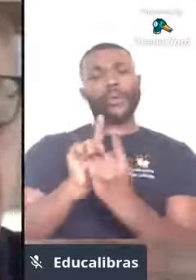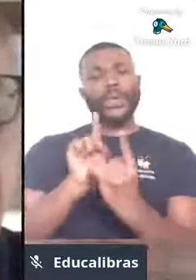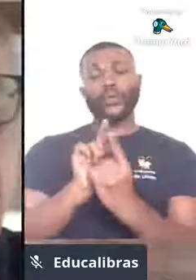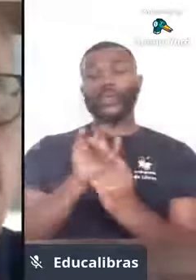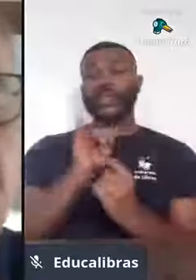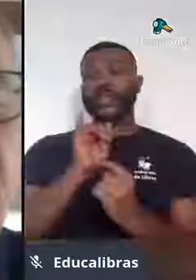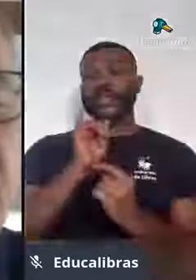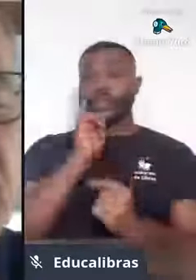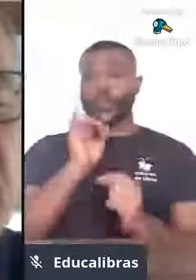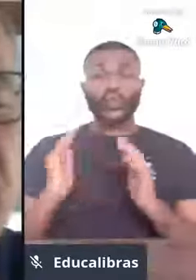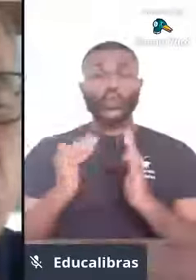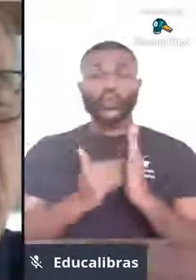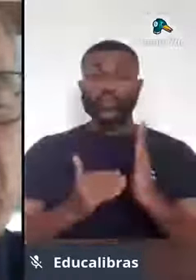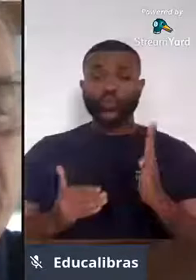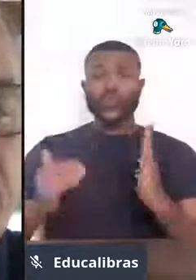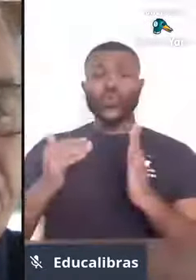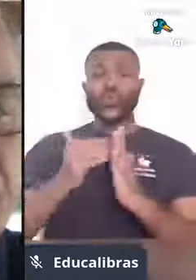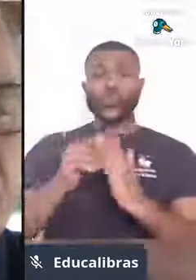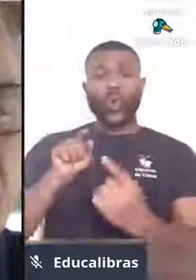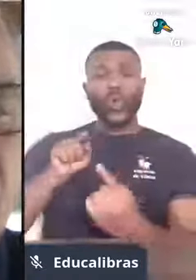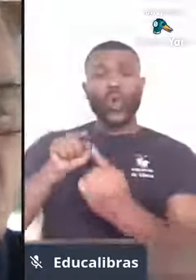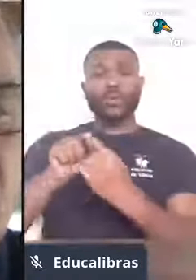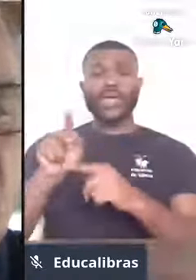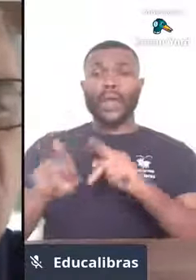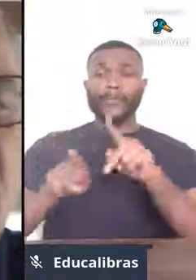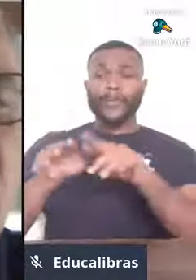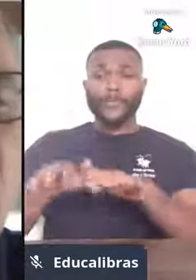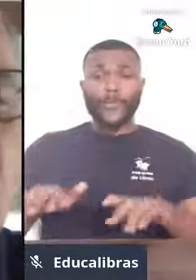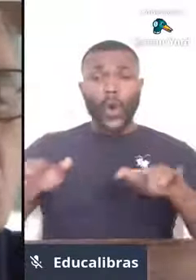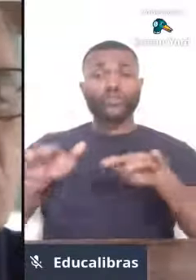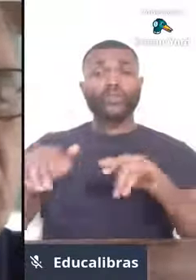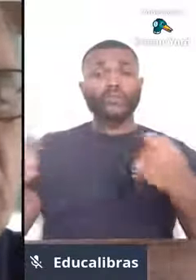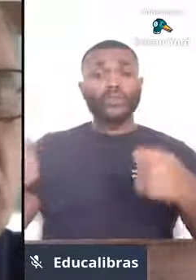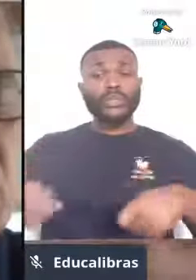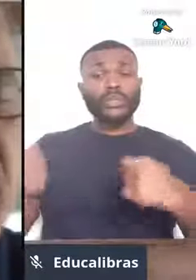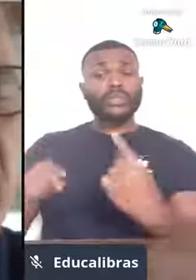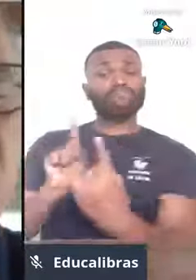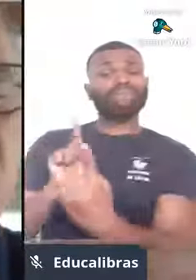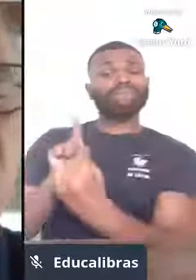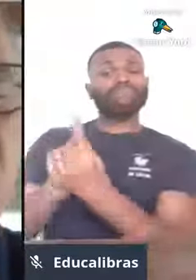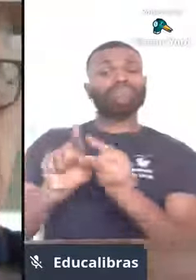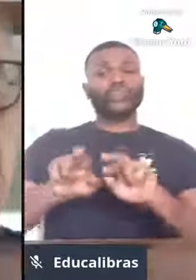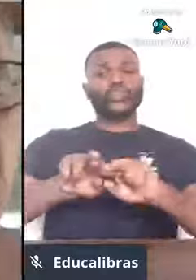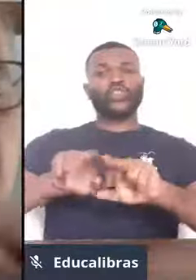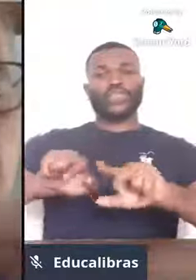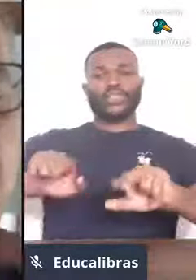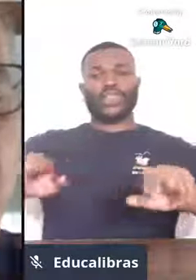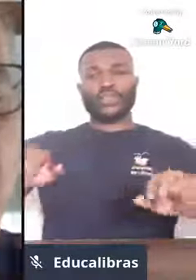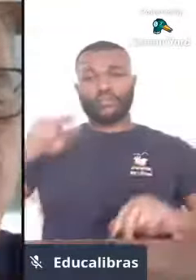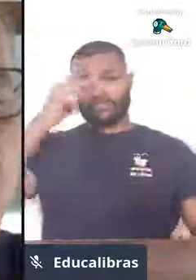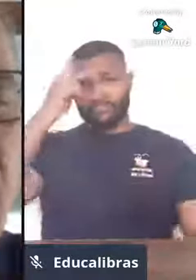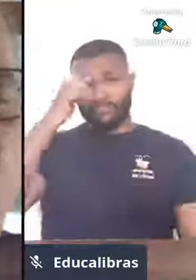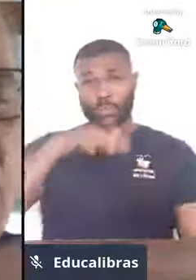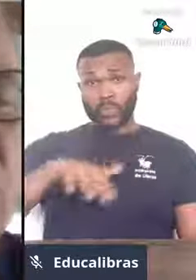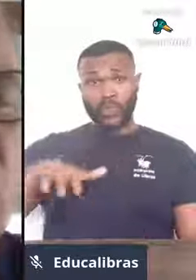ela tem que atender a diversidade humana. Então, criou-se a ideia de uma secretaria,